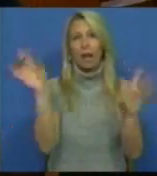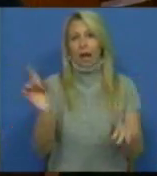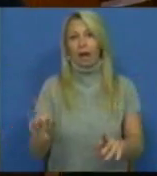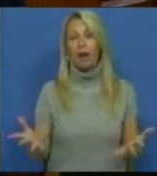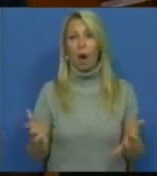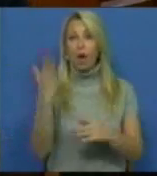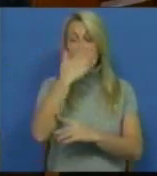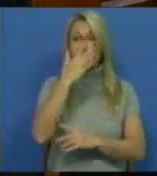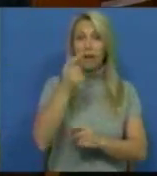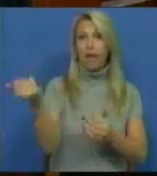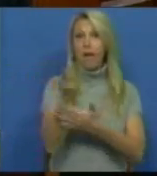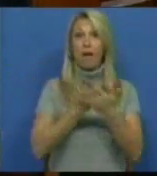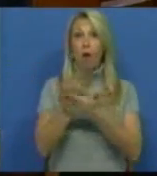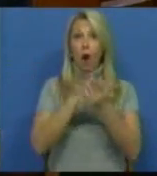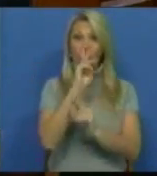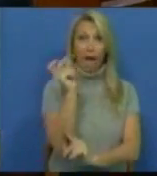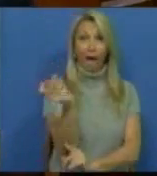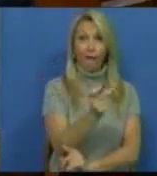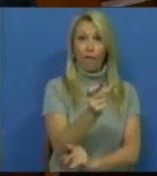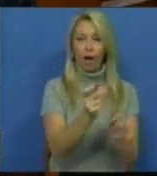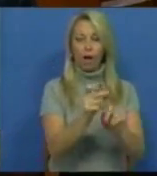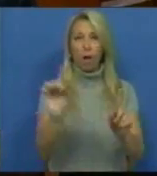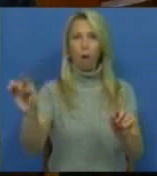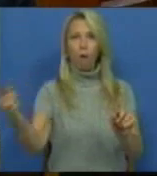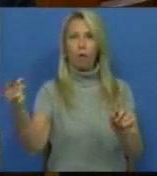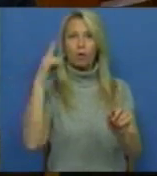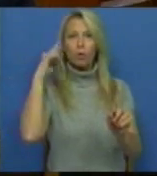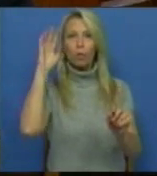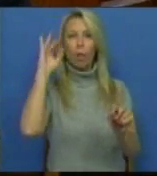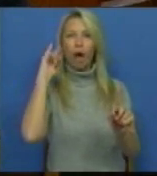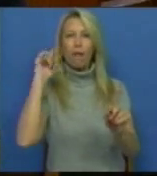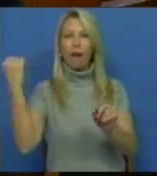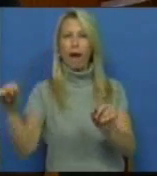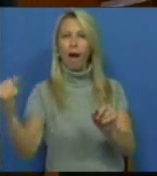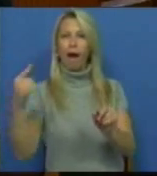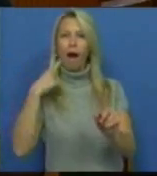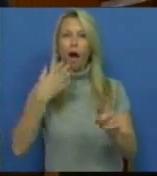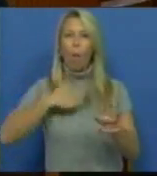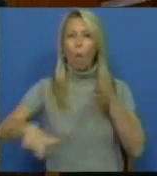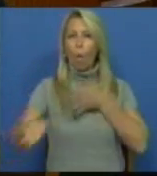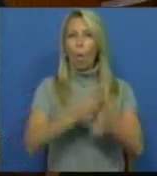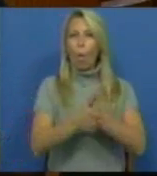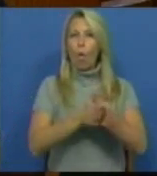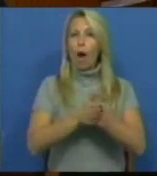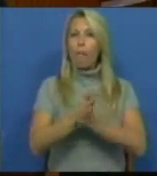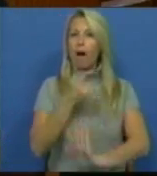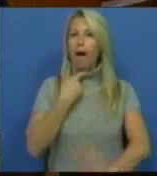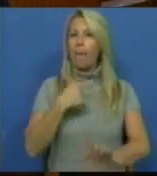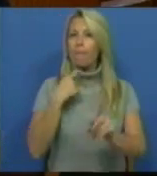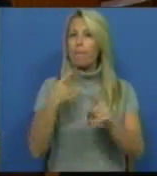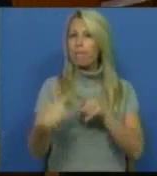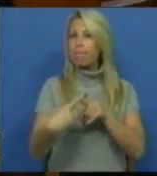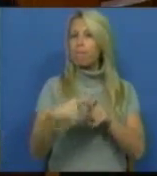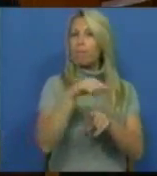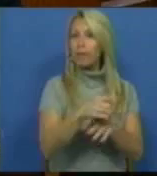uma economia, mais ela é apetecida pelos especuladores. Em nome de promessas de fantasiosos amanhãs